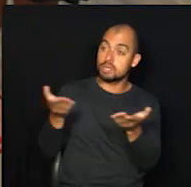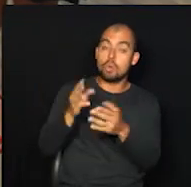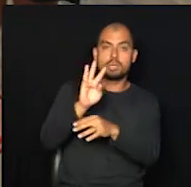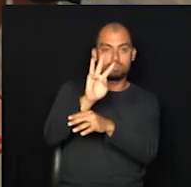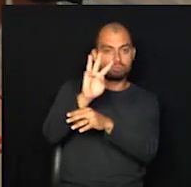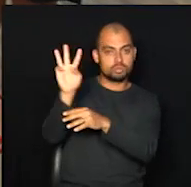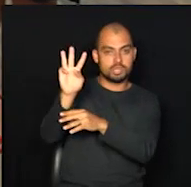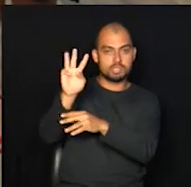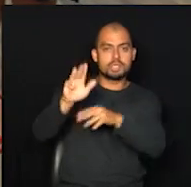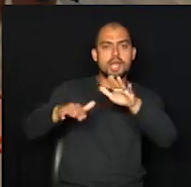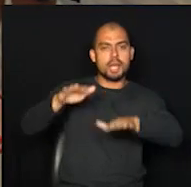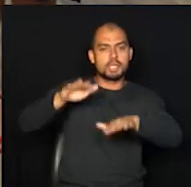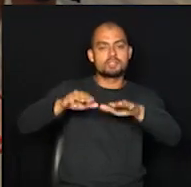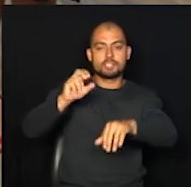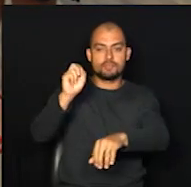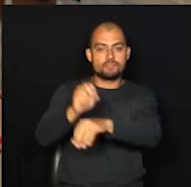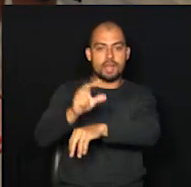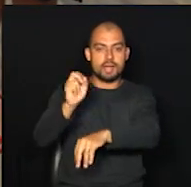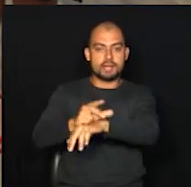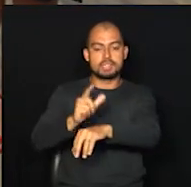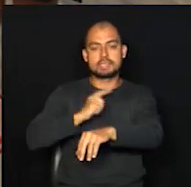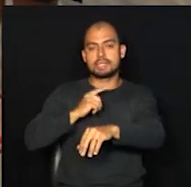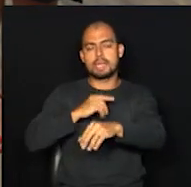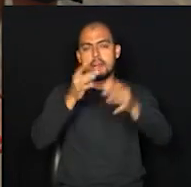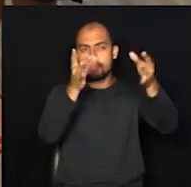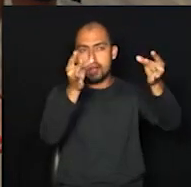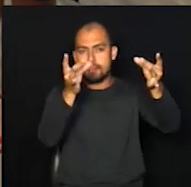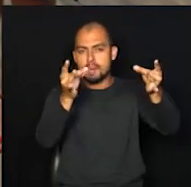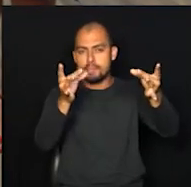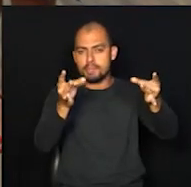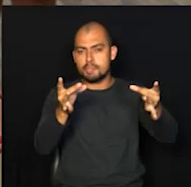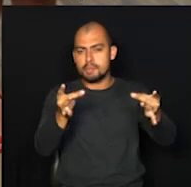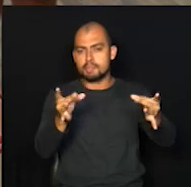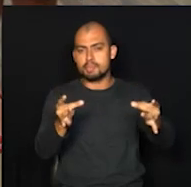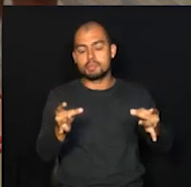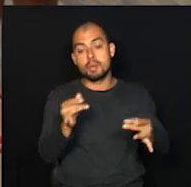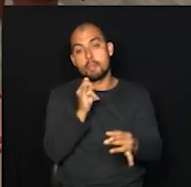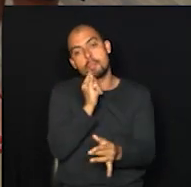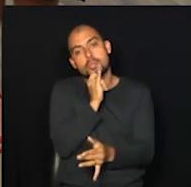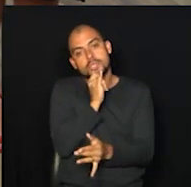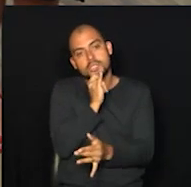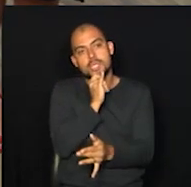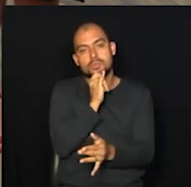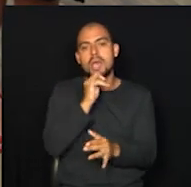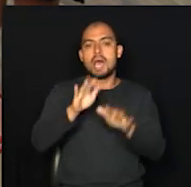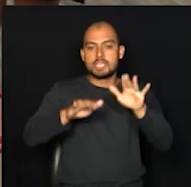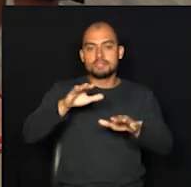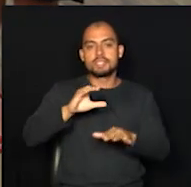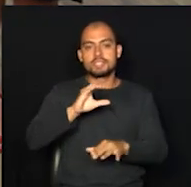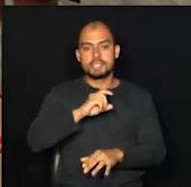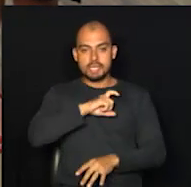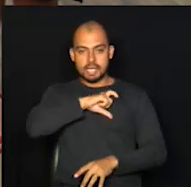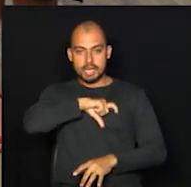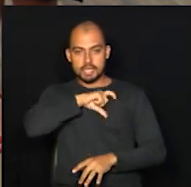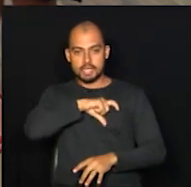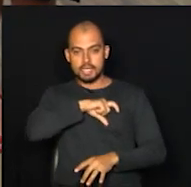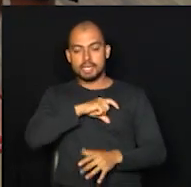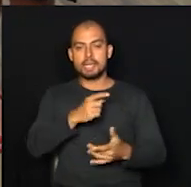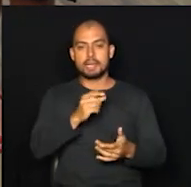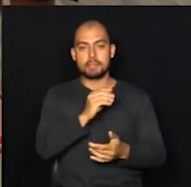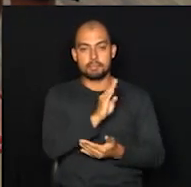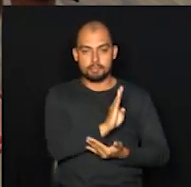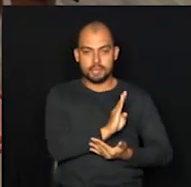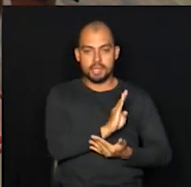site, porque dependendo da vaga tem algumas especificações. Então, por exemplo, precisa ter CNH na letra B, precisa